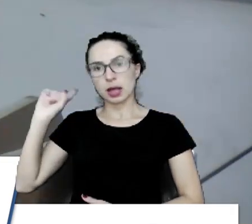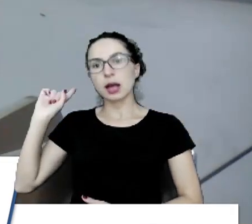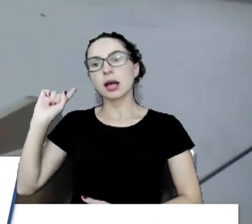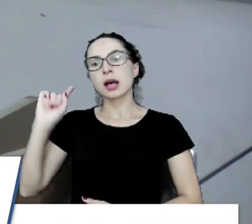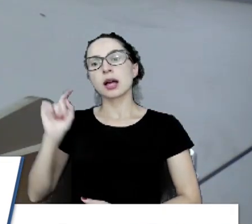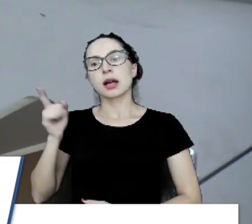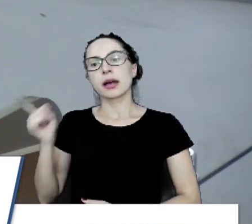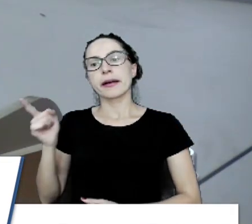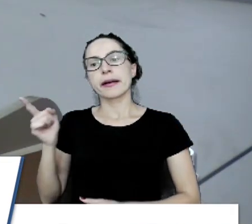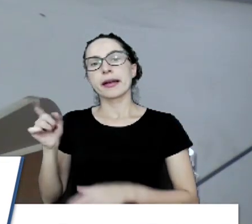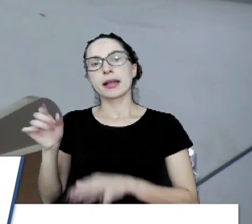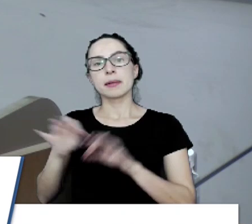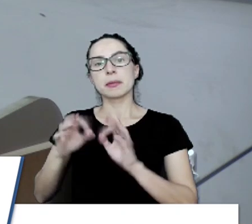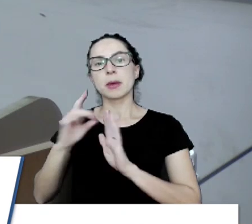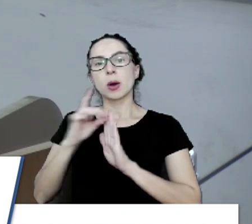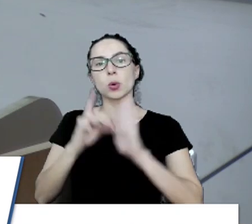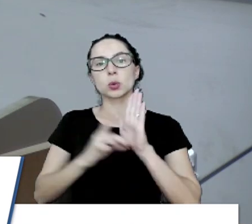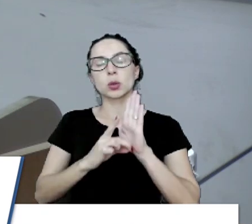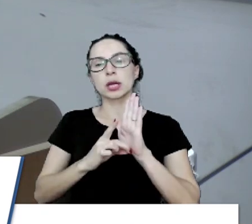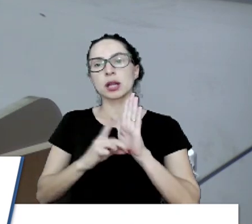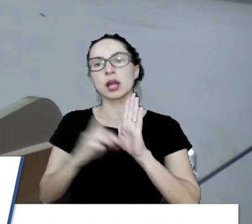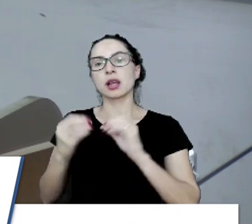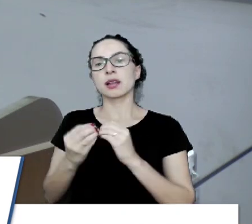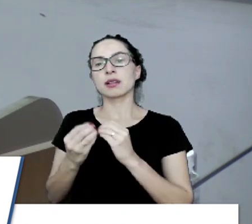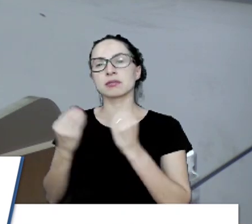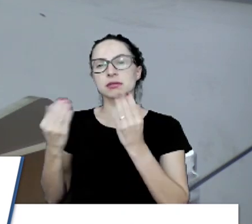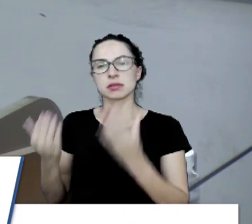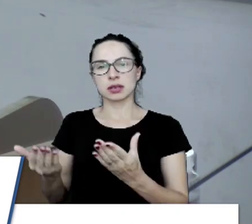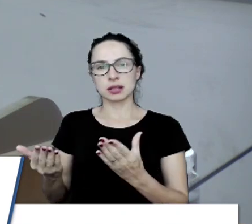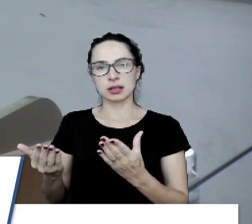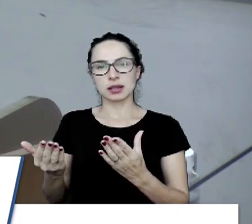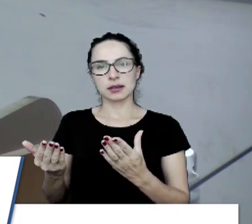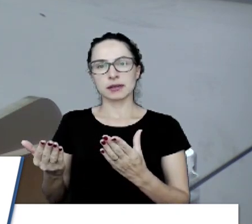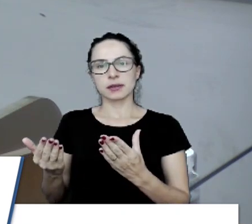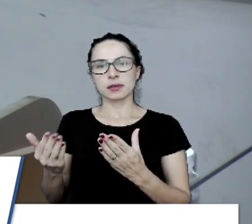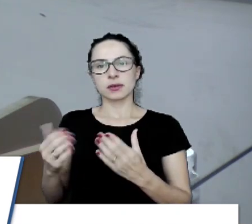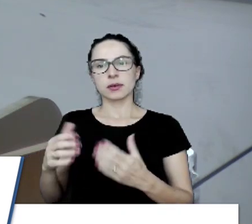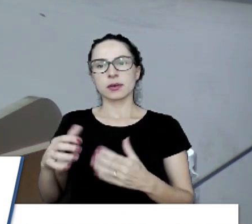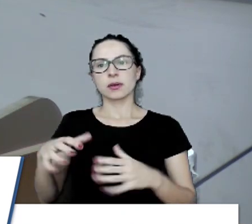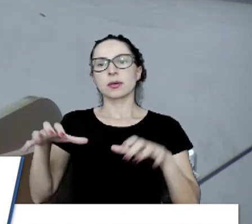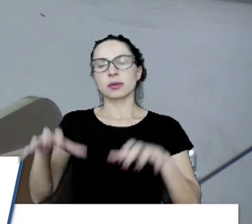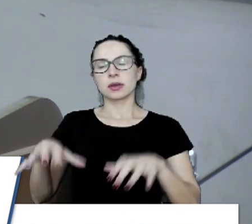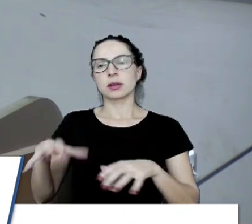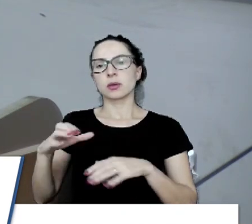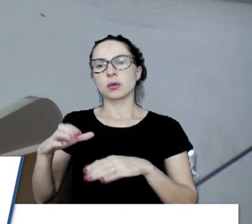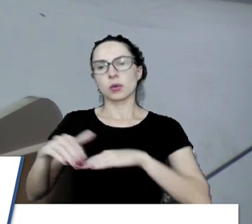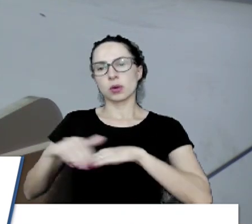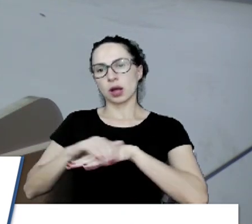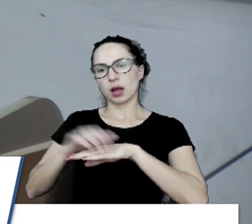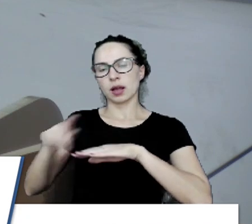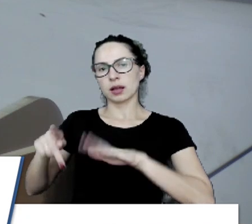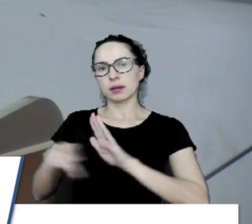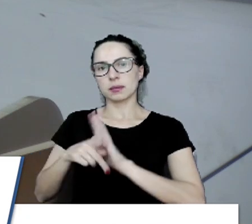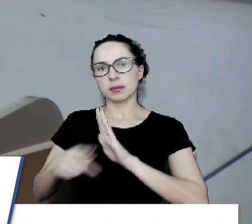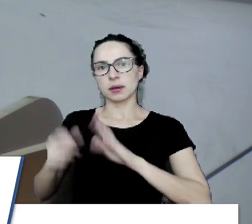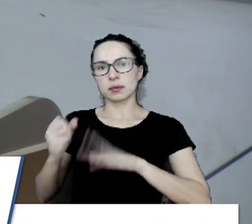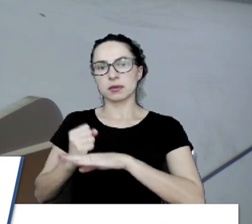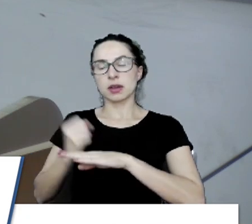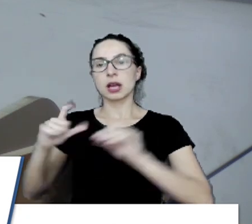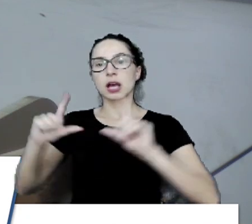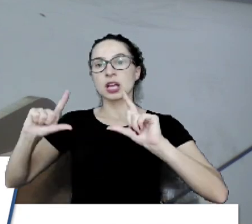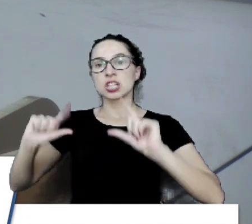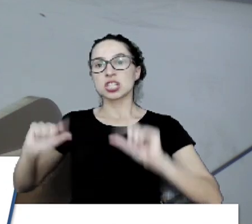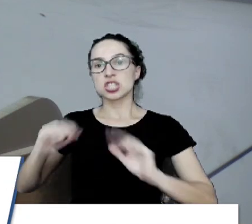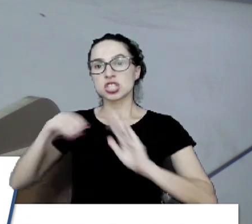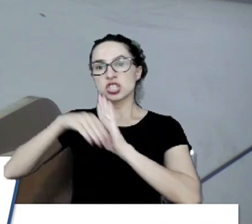ele fez o decreto que beneficiou o setor calçadista de Franca, reduzindo o